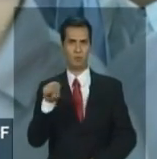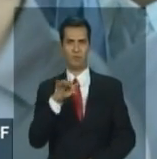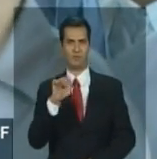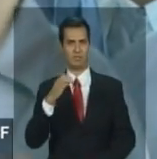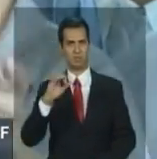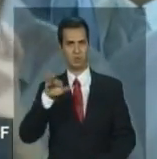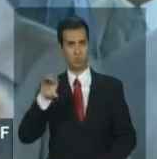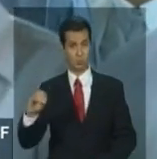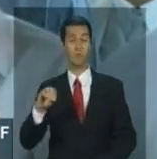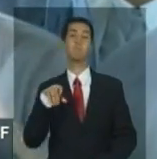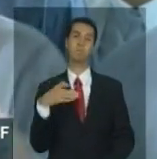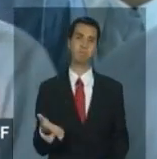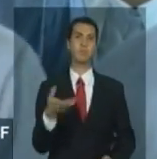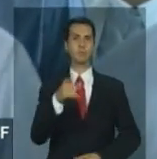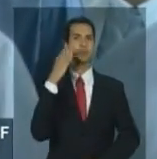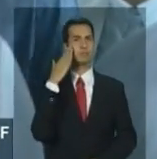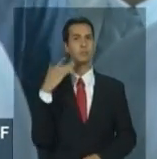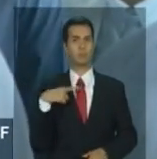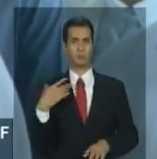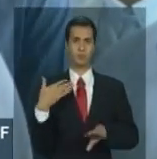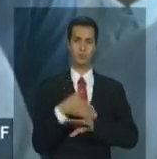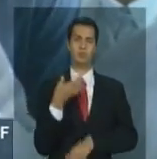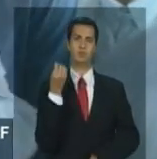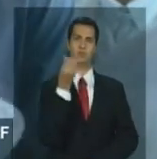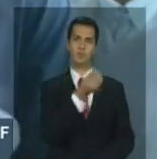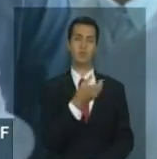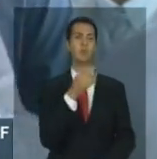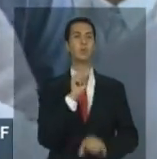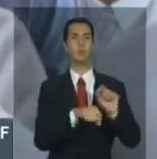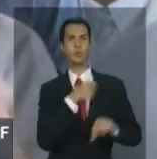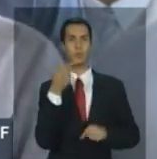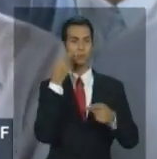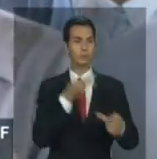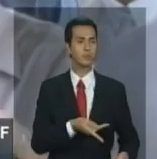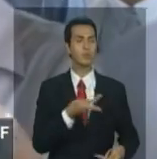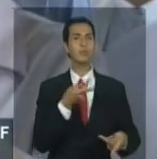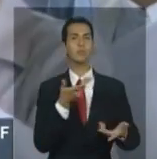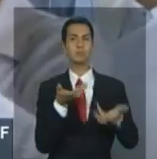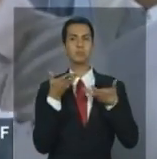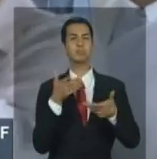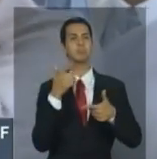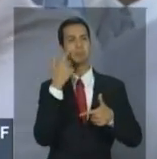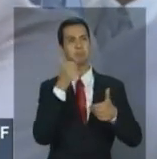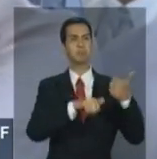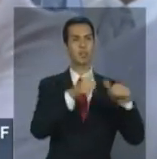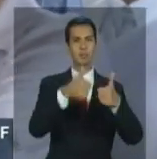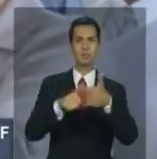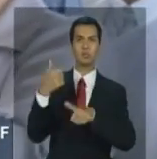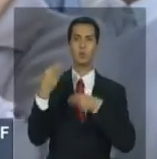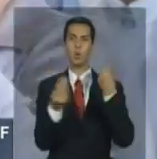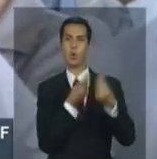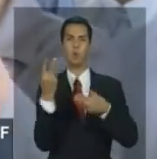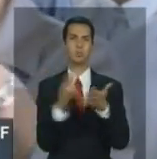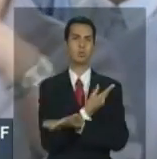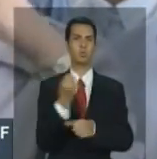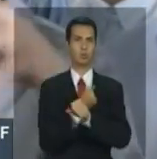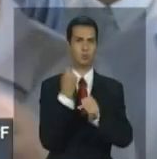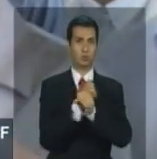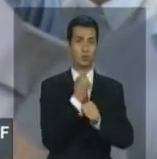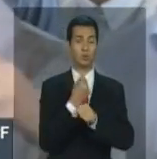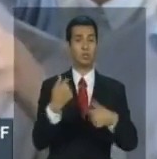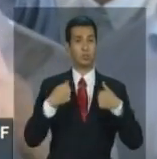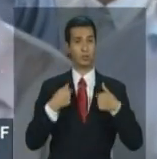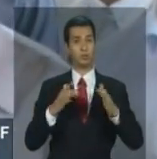fazemos uma avaliação do estágio das obras. Acabei de fazer uma reunião com todos